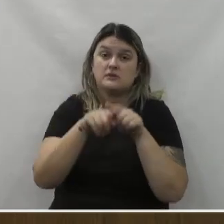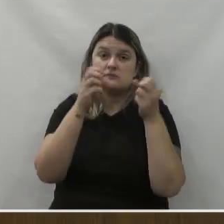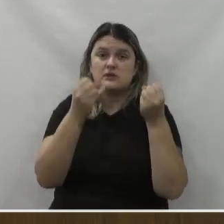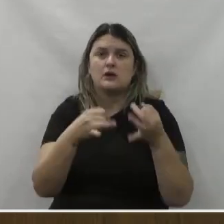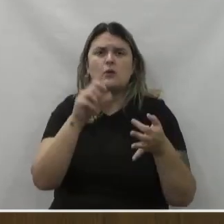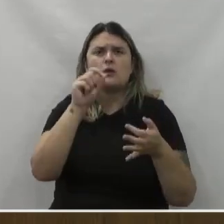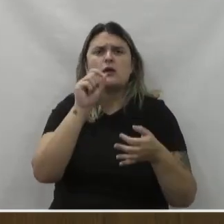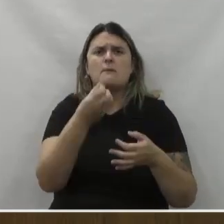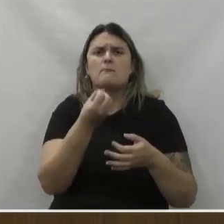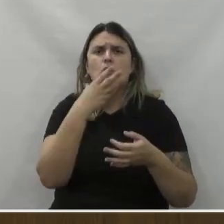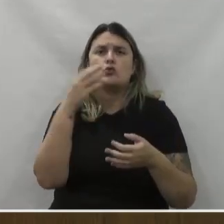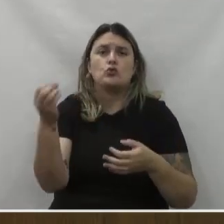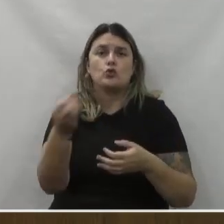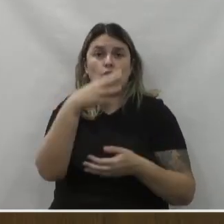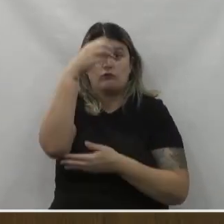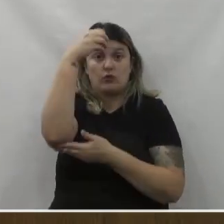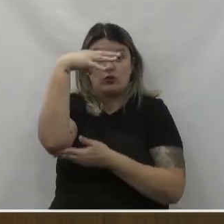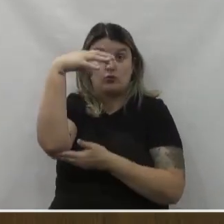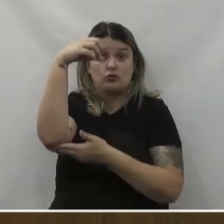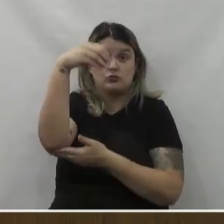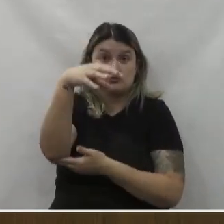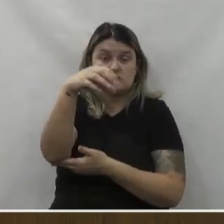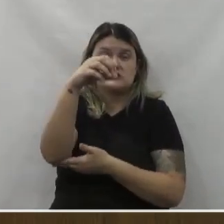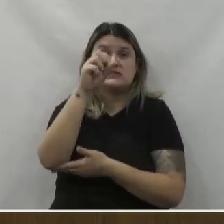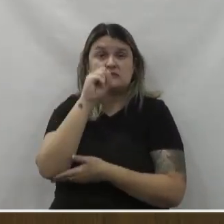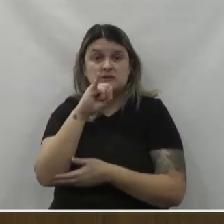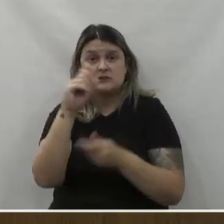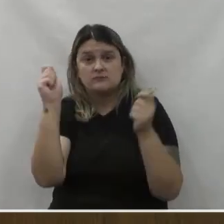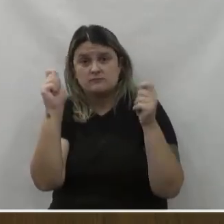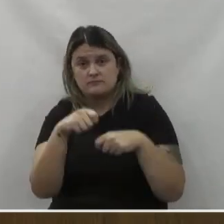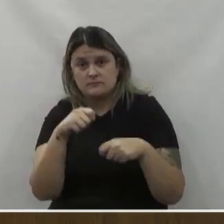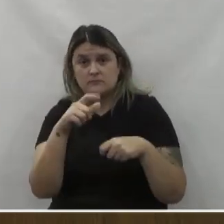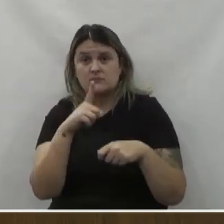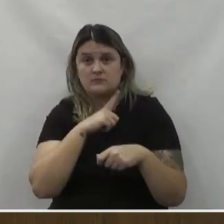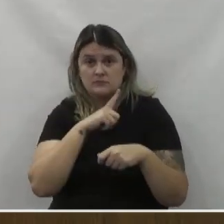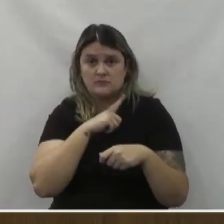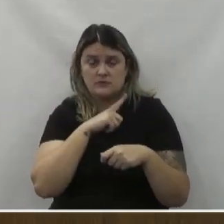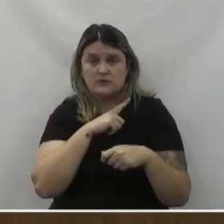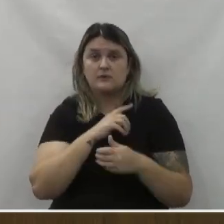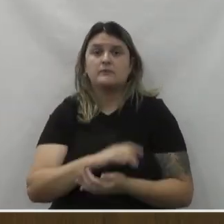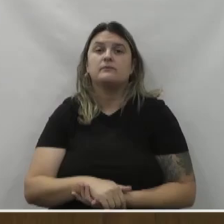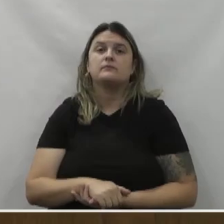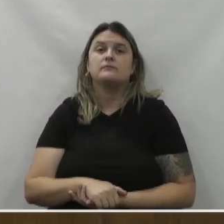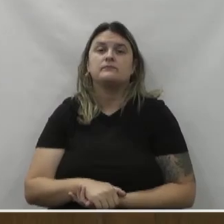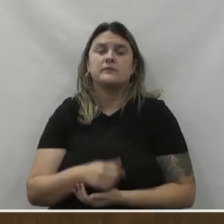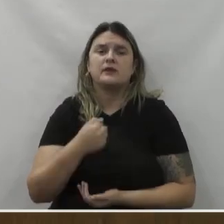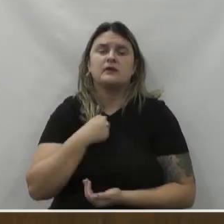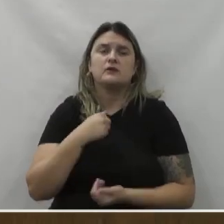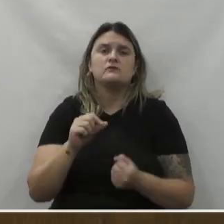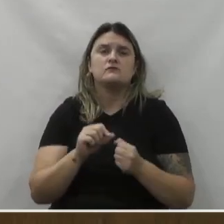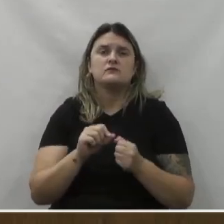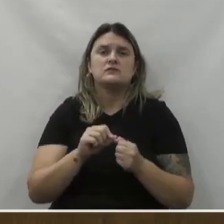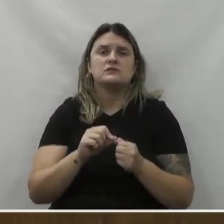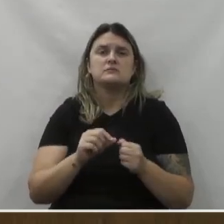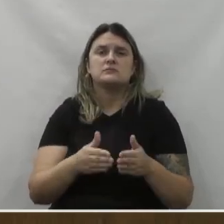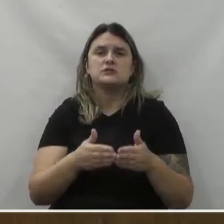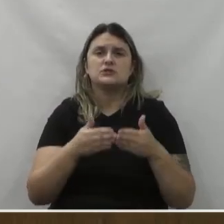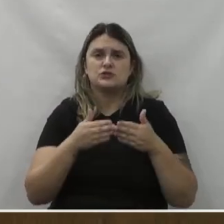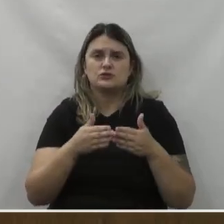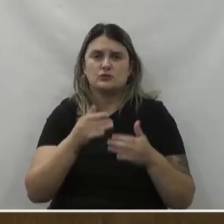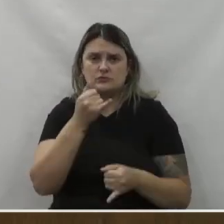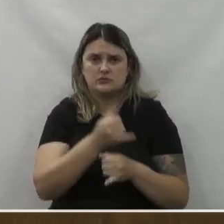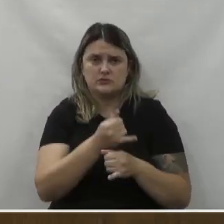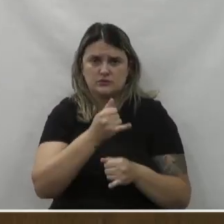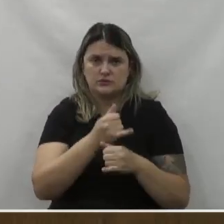iluminação, sobre a viabilidade do projeto também. No primeiro momento, eu solicitei ao diretor da